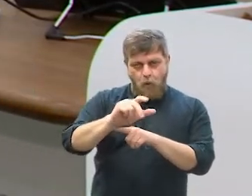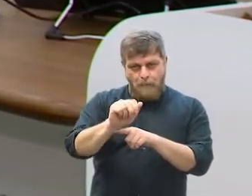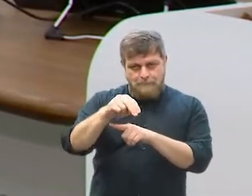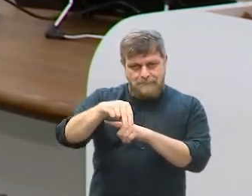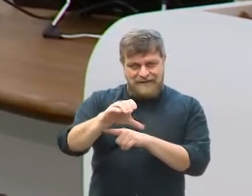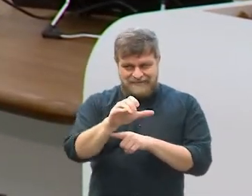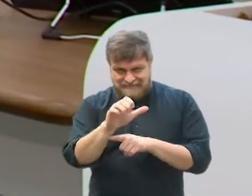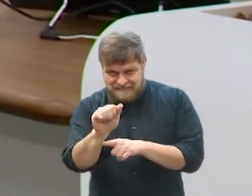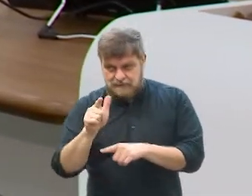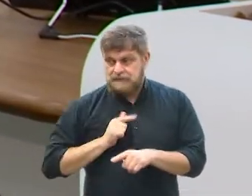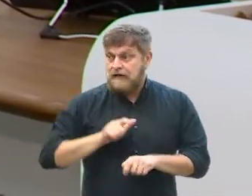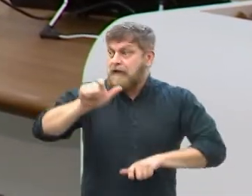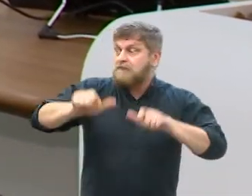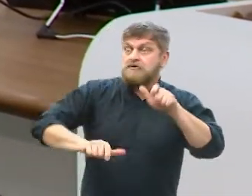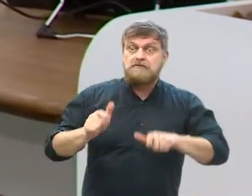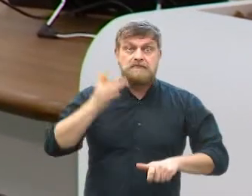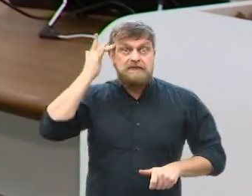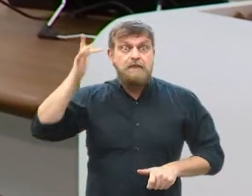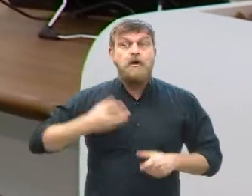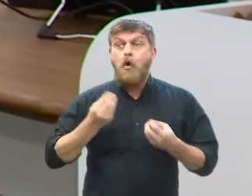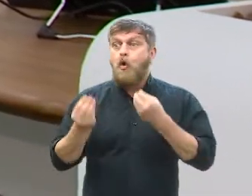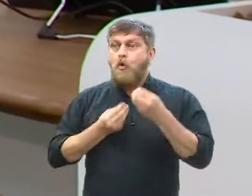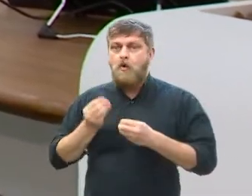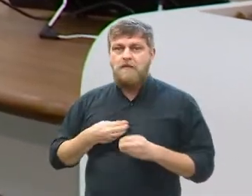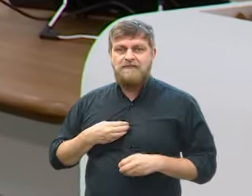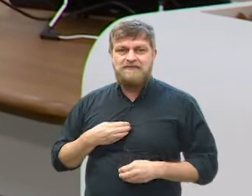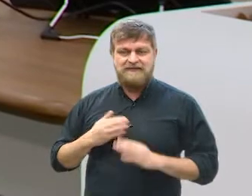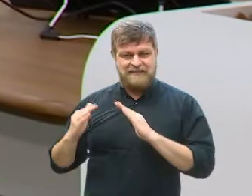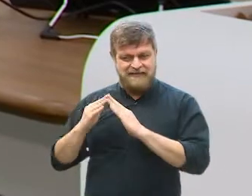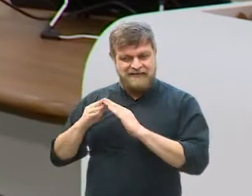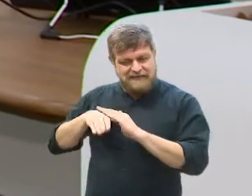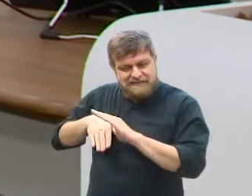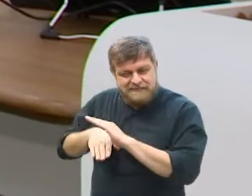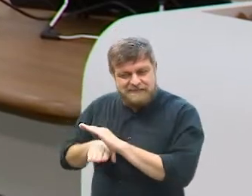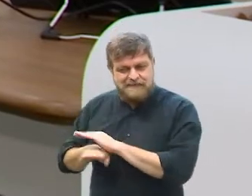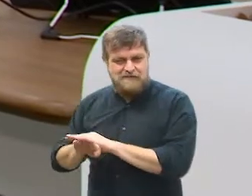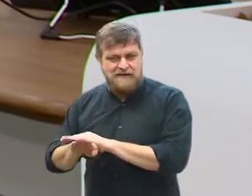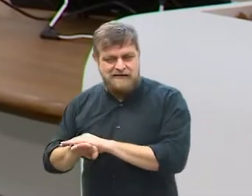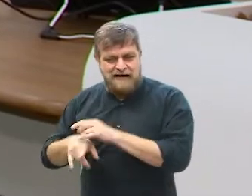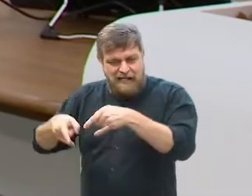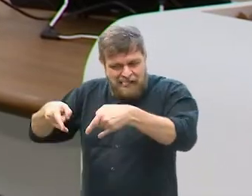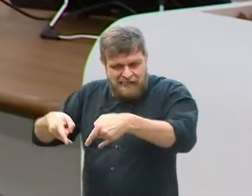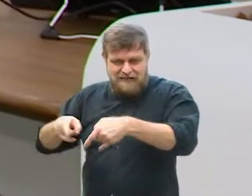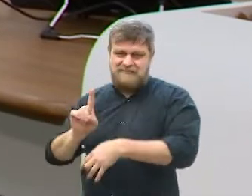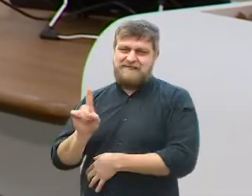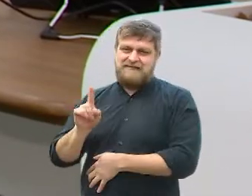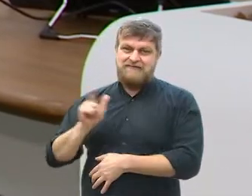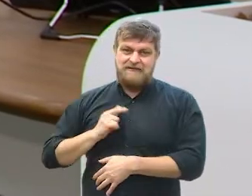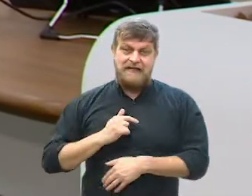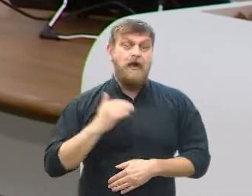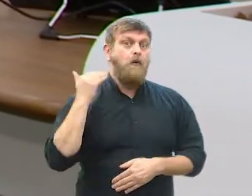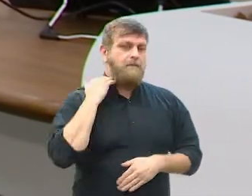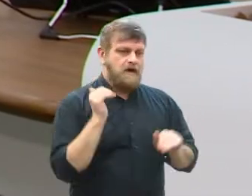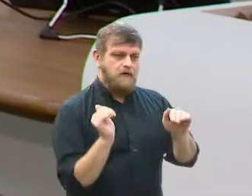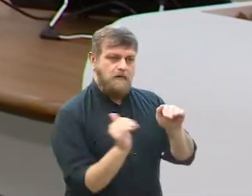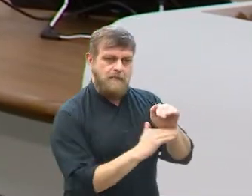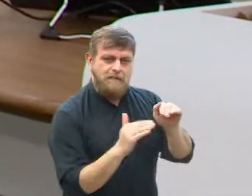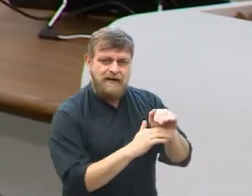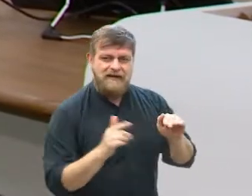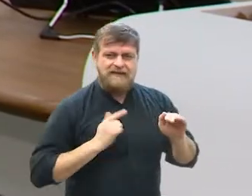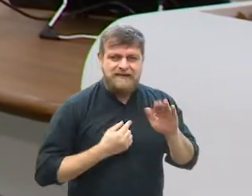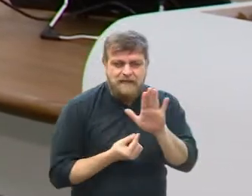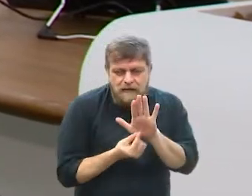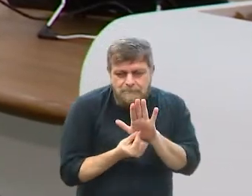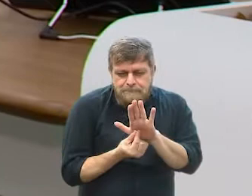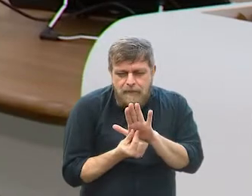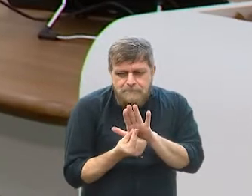pessoa não ter onde guardar o dinheiro, então em vez de deixar ali embaixo, escondido embaixo do colchão, coloca na poupança, tem um rendimento